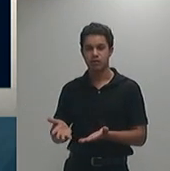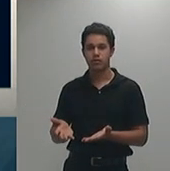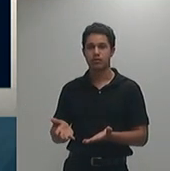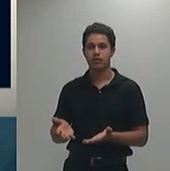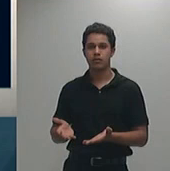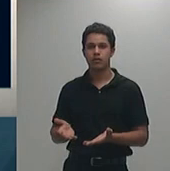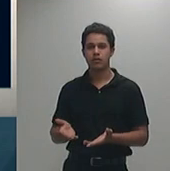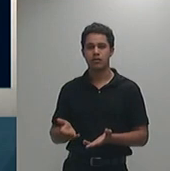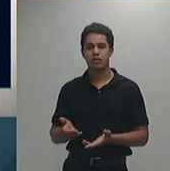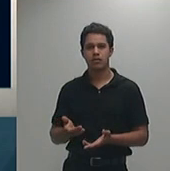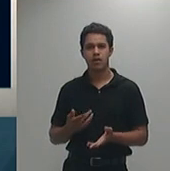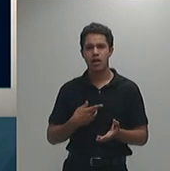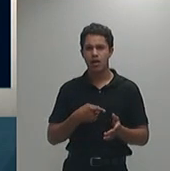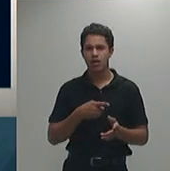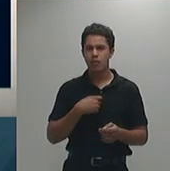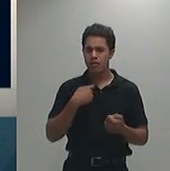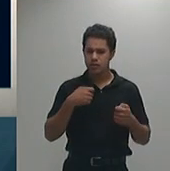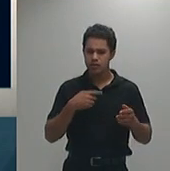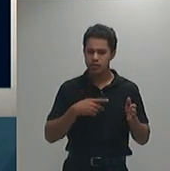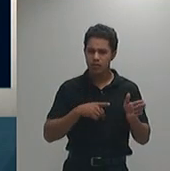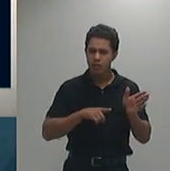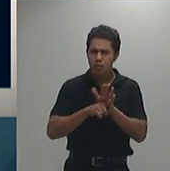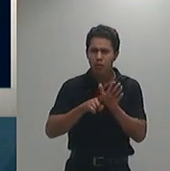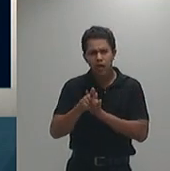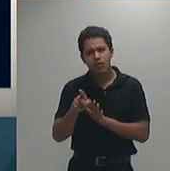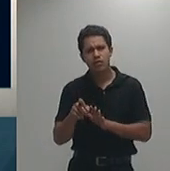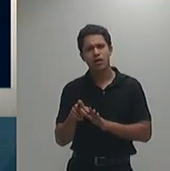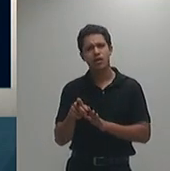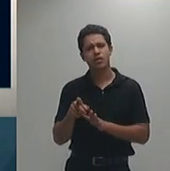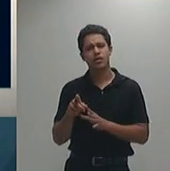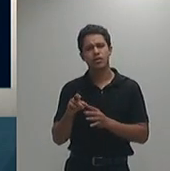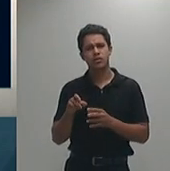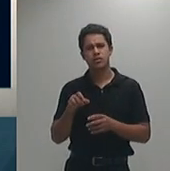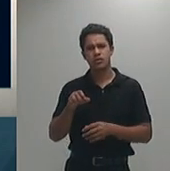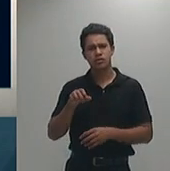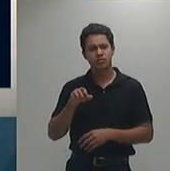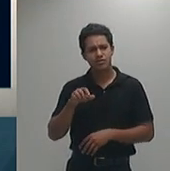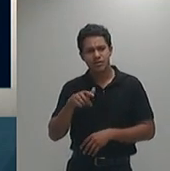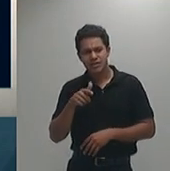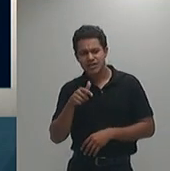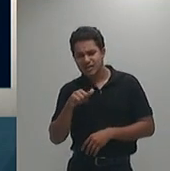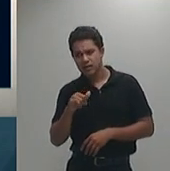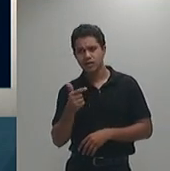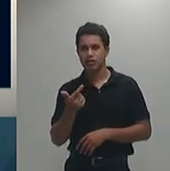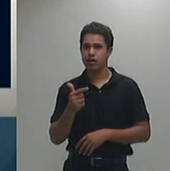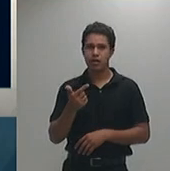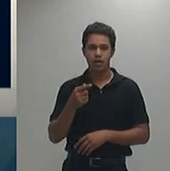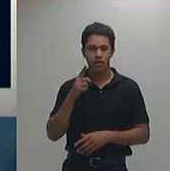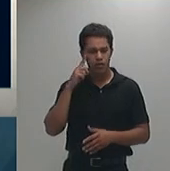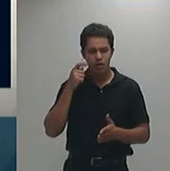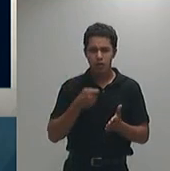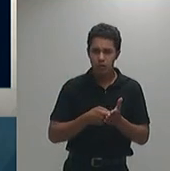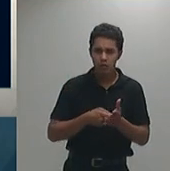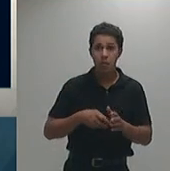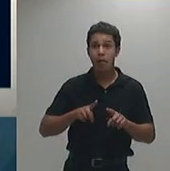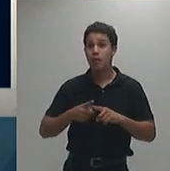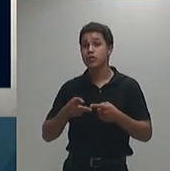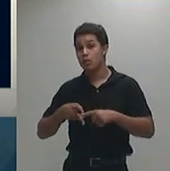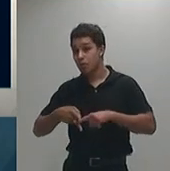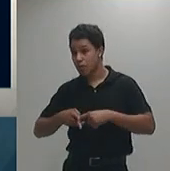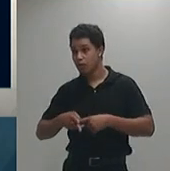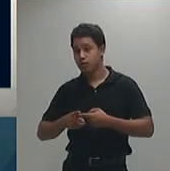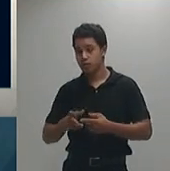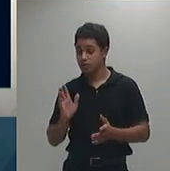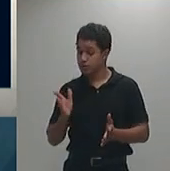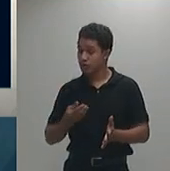tens questionar E já que não é uma prestação Graciosa gente chama manutenção João a condição preexistente